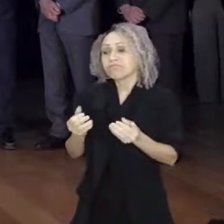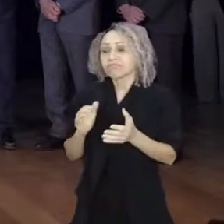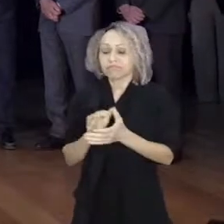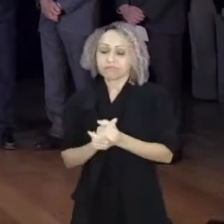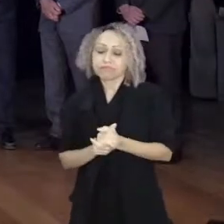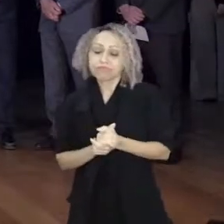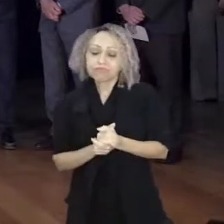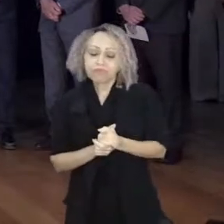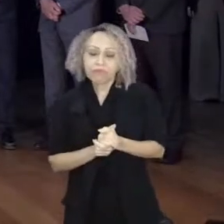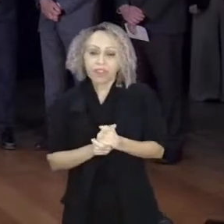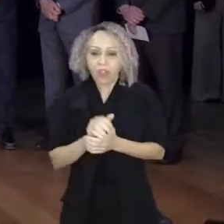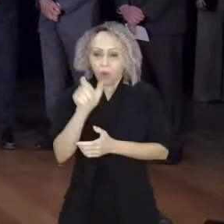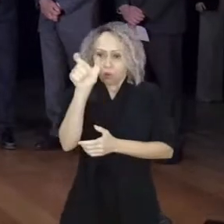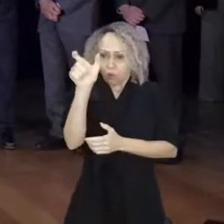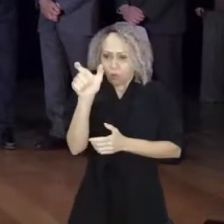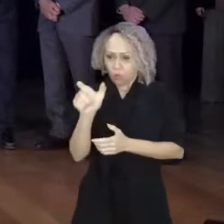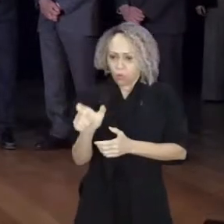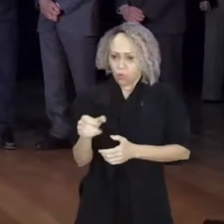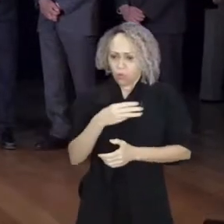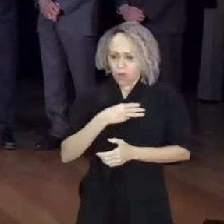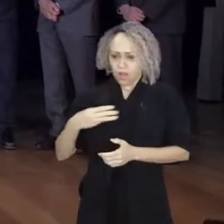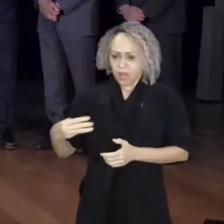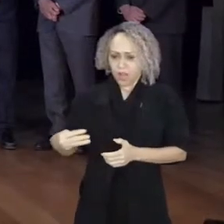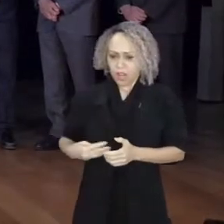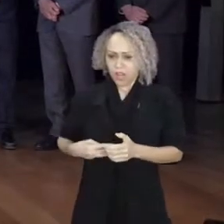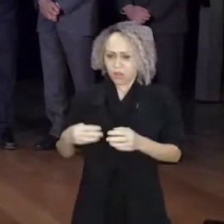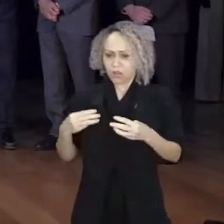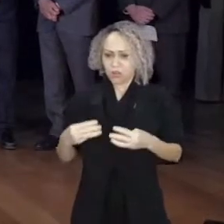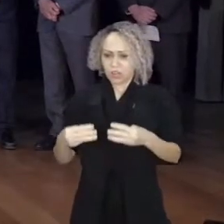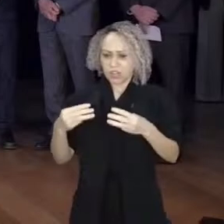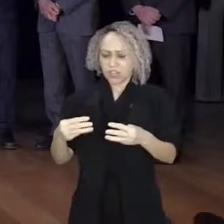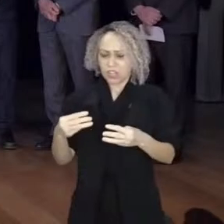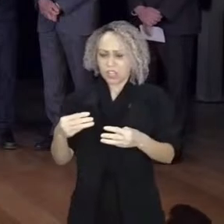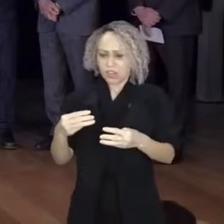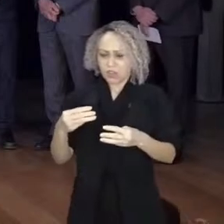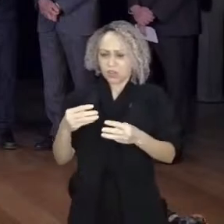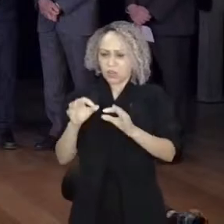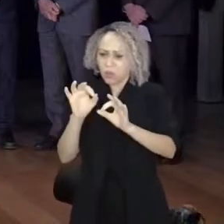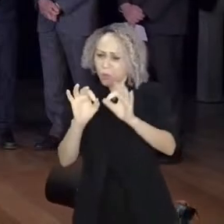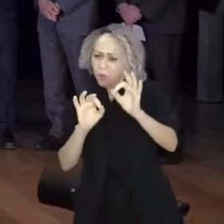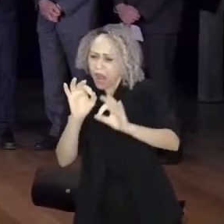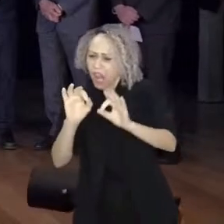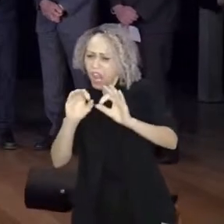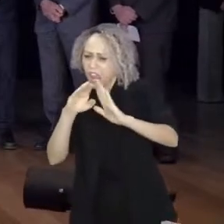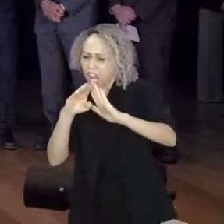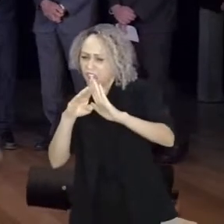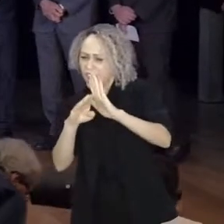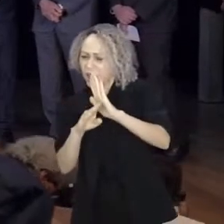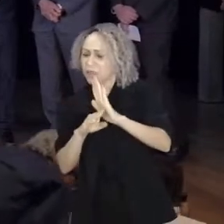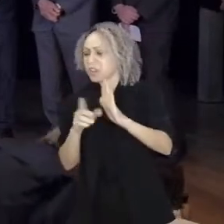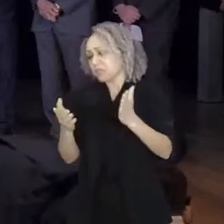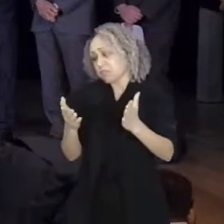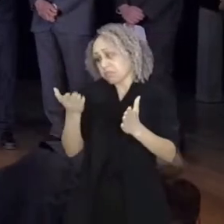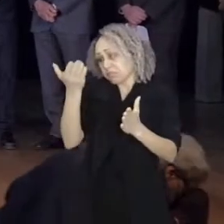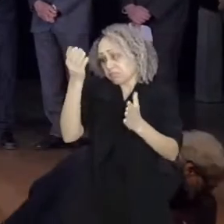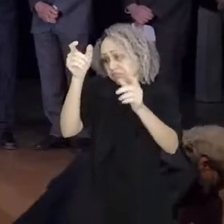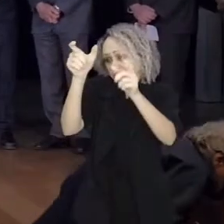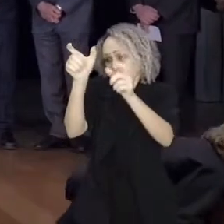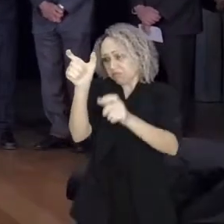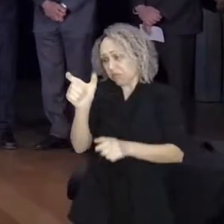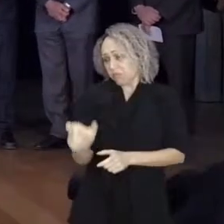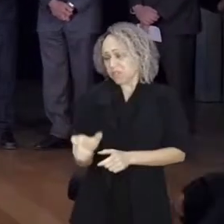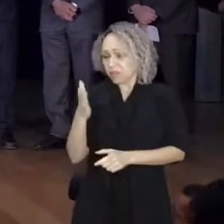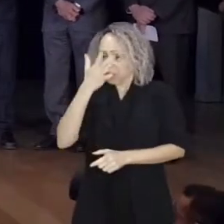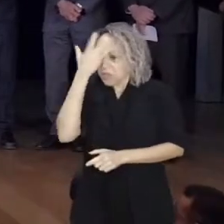Planejamento será o perfil de um cara que esteja apto para cuidar do Ministério do Planejamento, do Orçamento, e